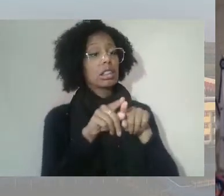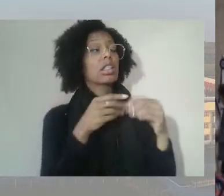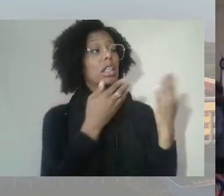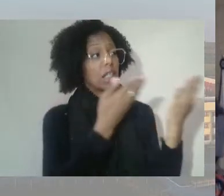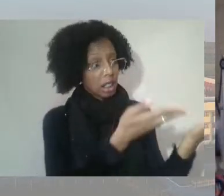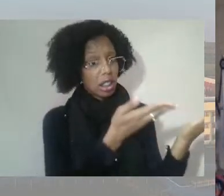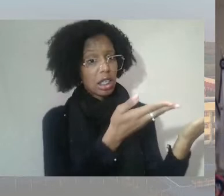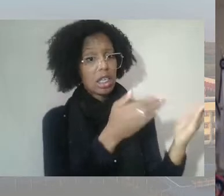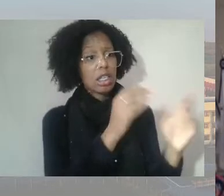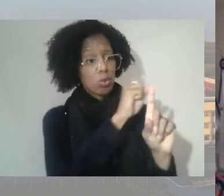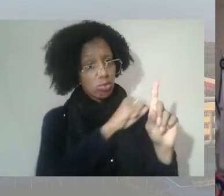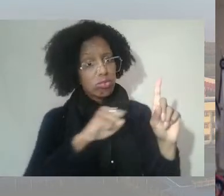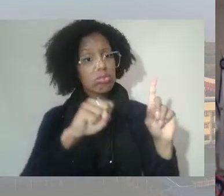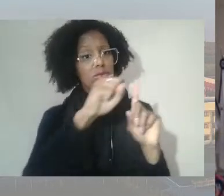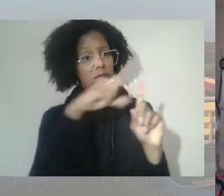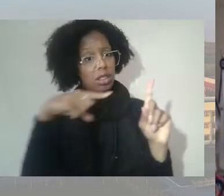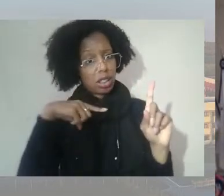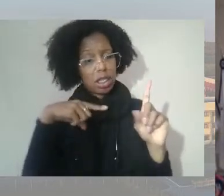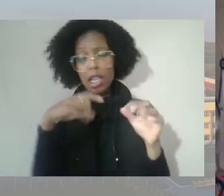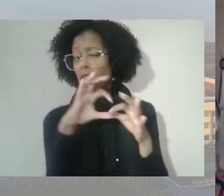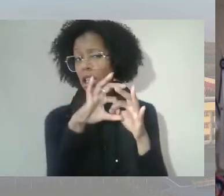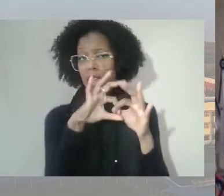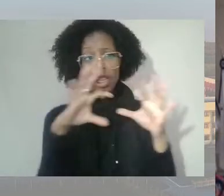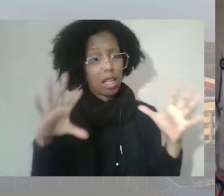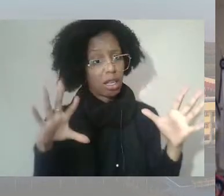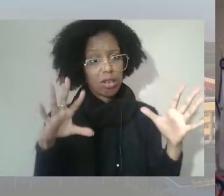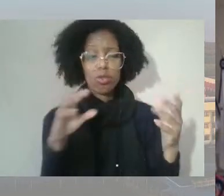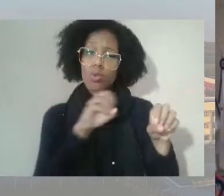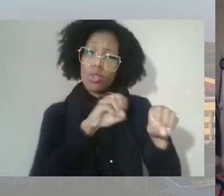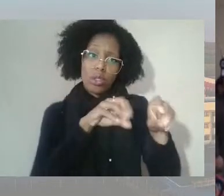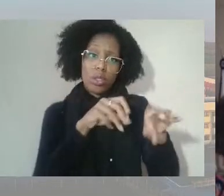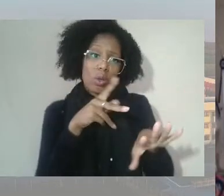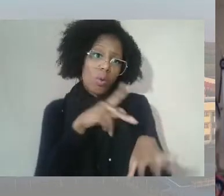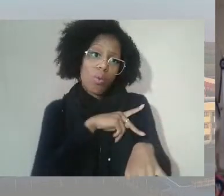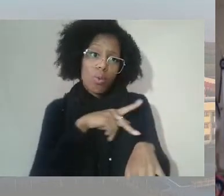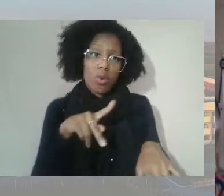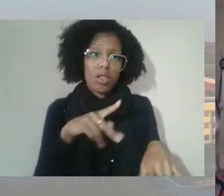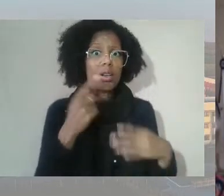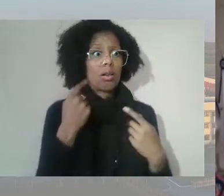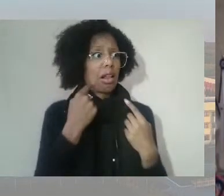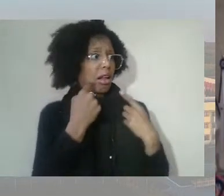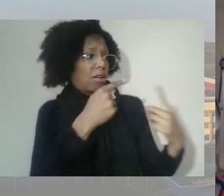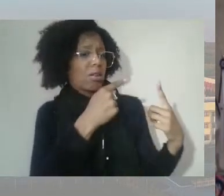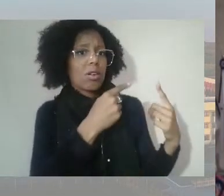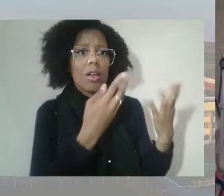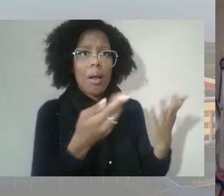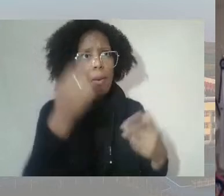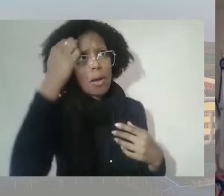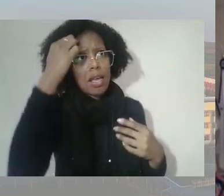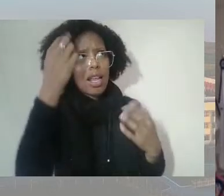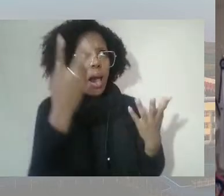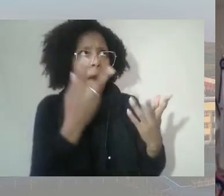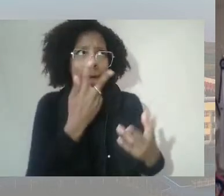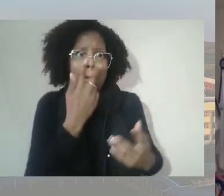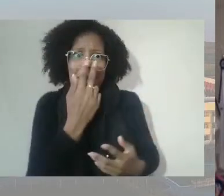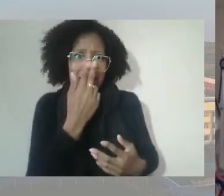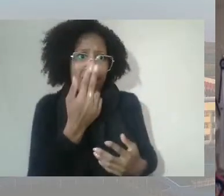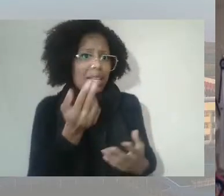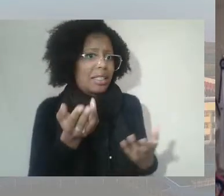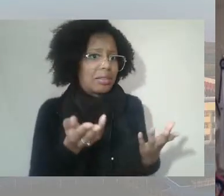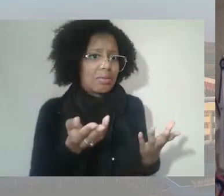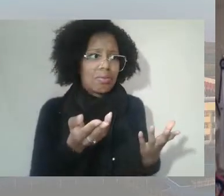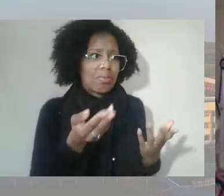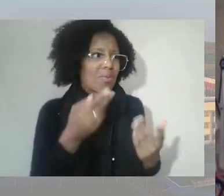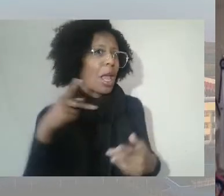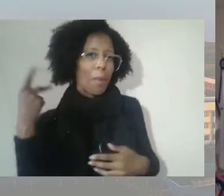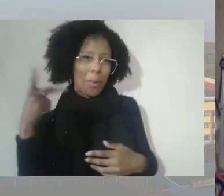a sociedade e a instituição de ensino público. Essa acusação infundada é mais uma tentativa